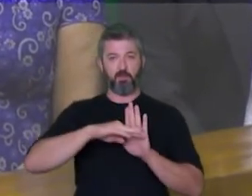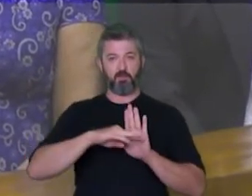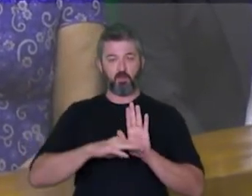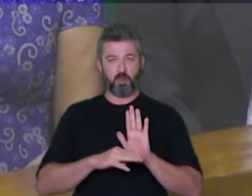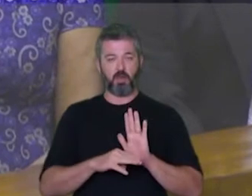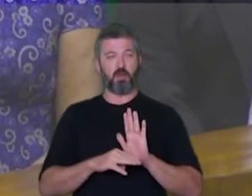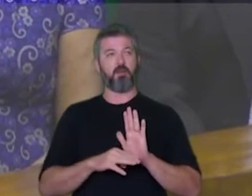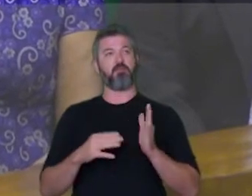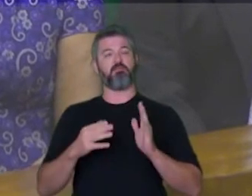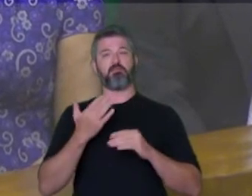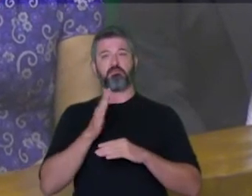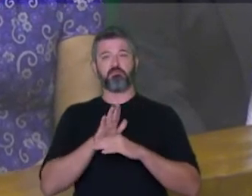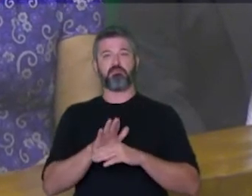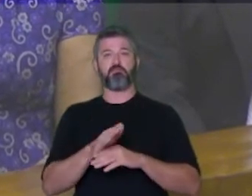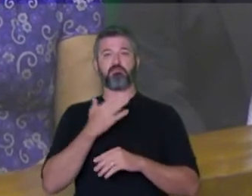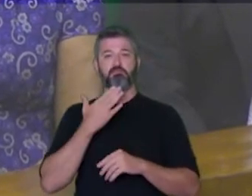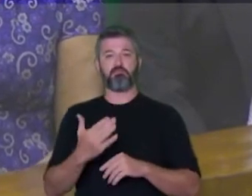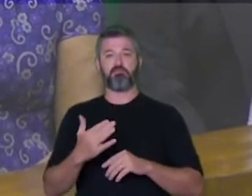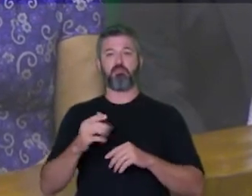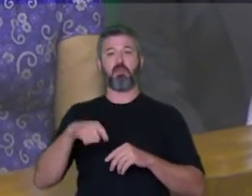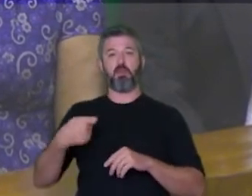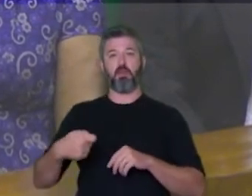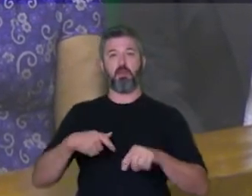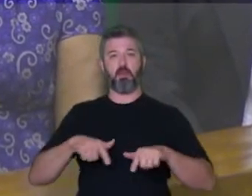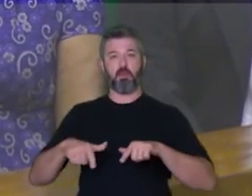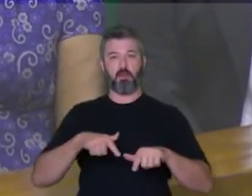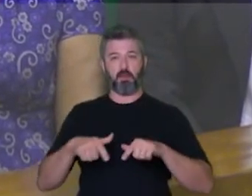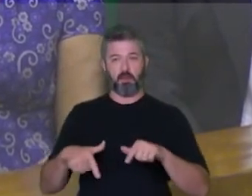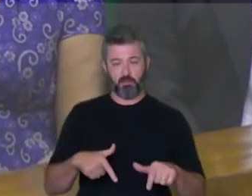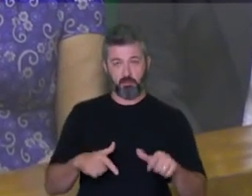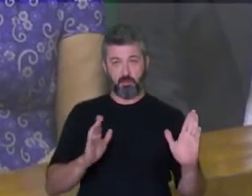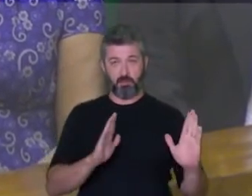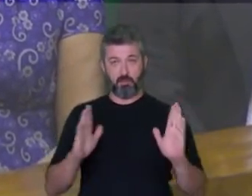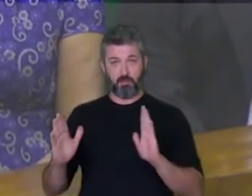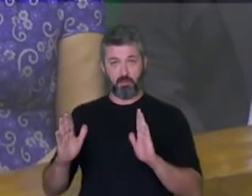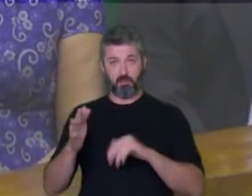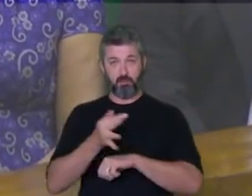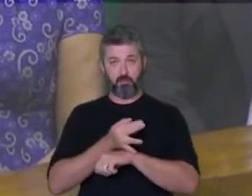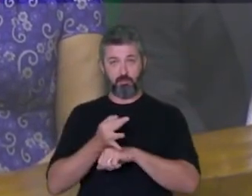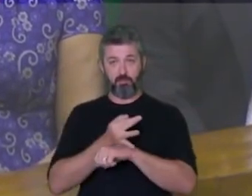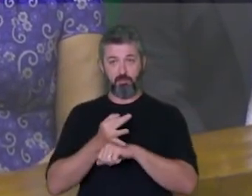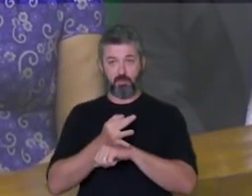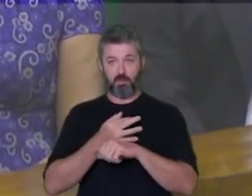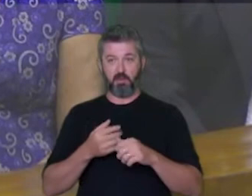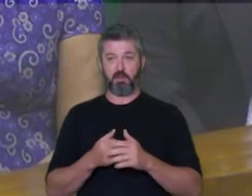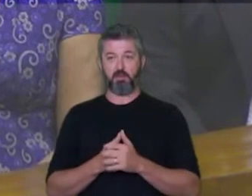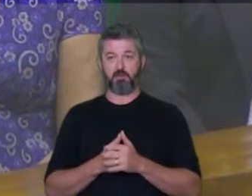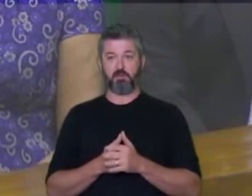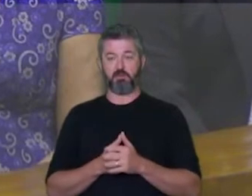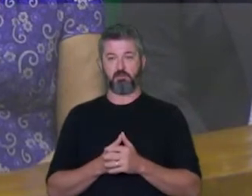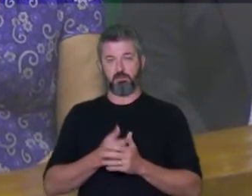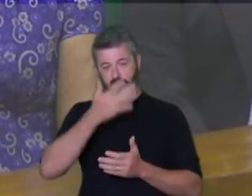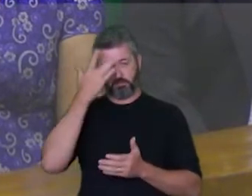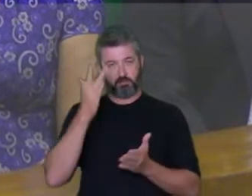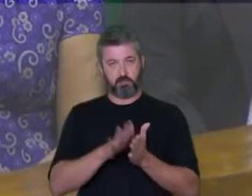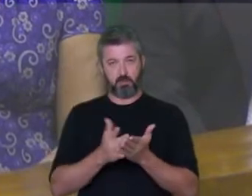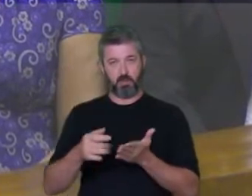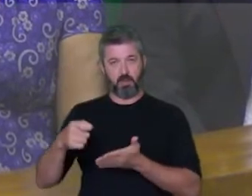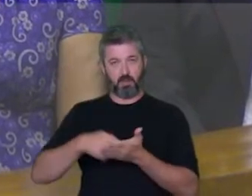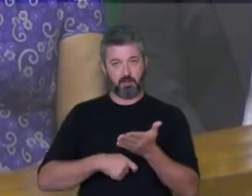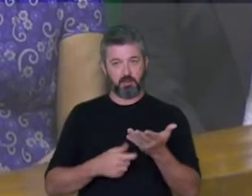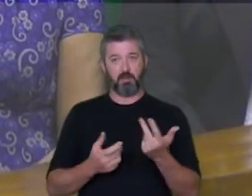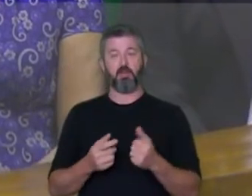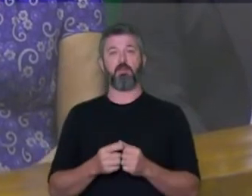vão beneficiar diretamente o trabalhador durante as férias, aquelas férias anuais, a qual o trabalhador de carteira assinada faz jus,